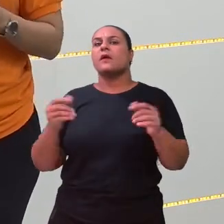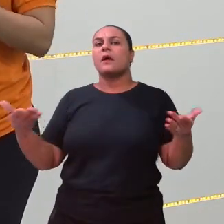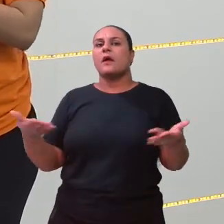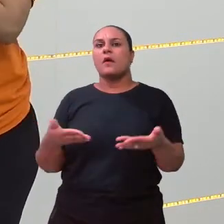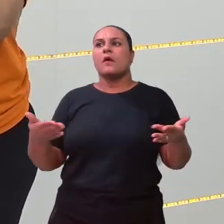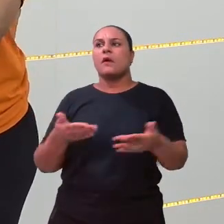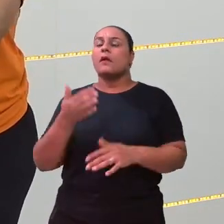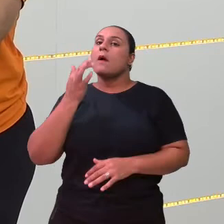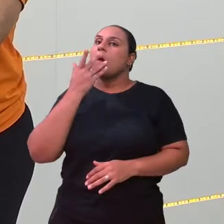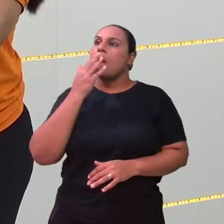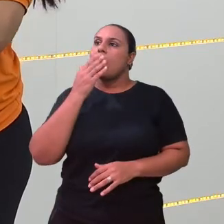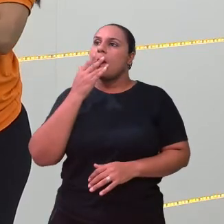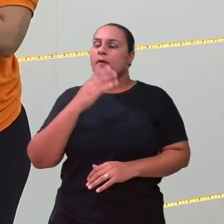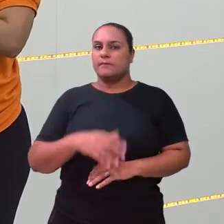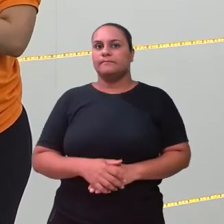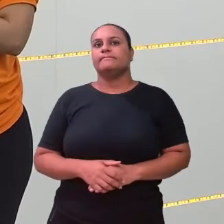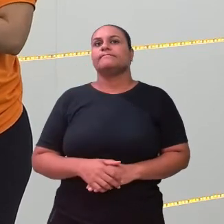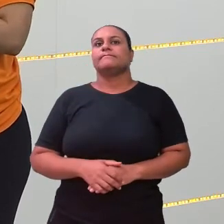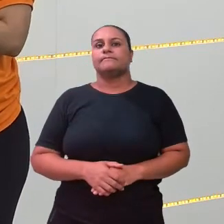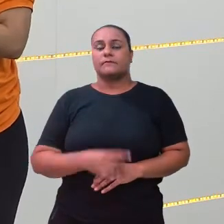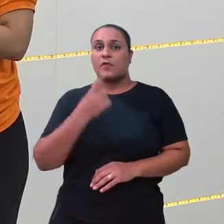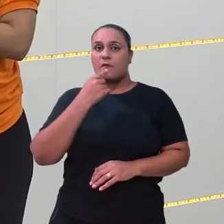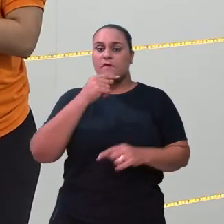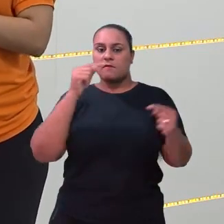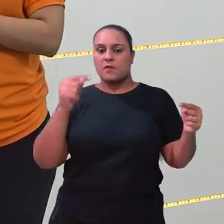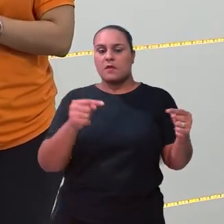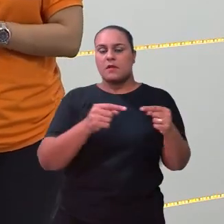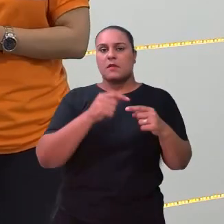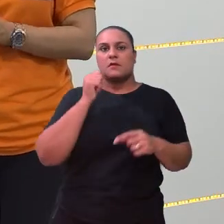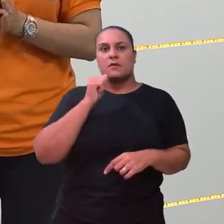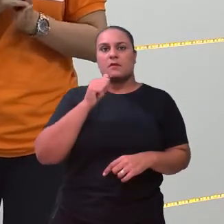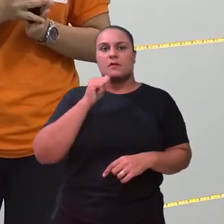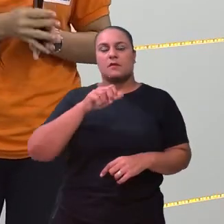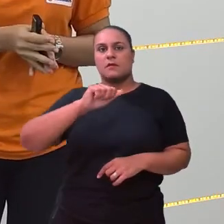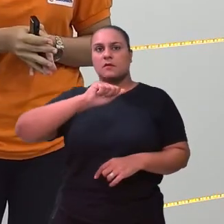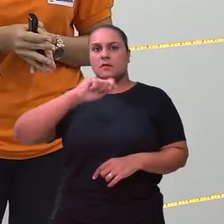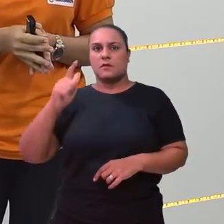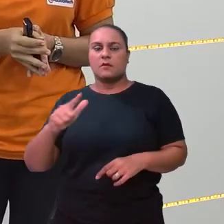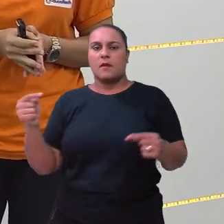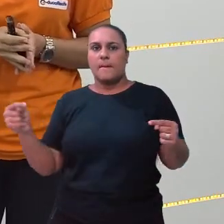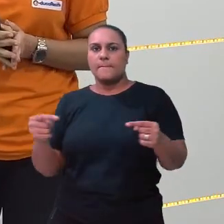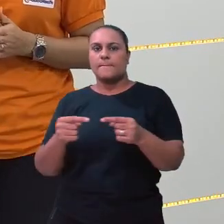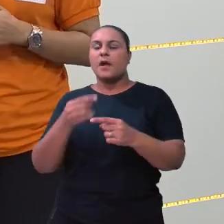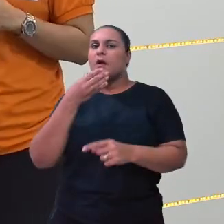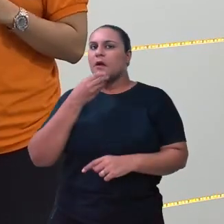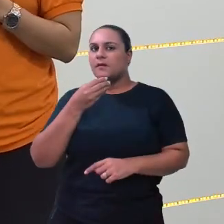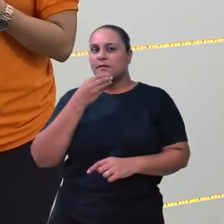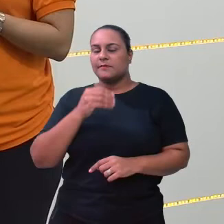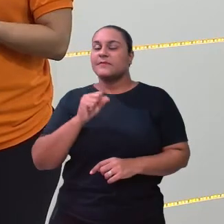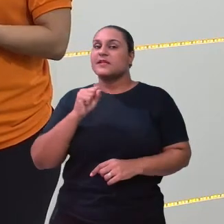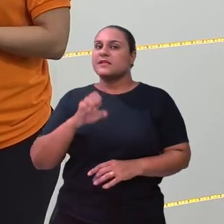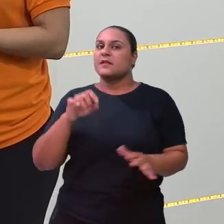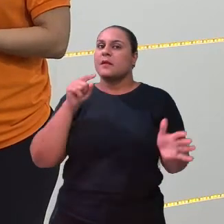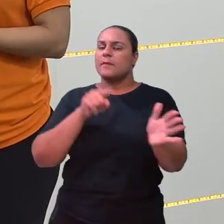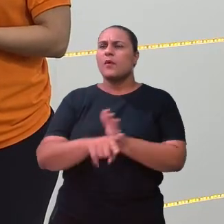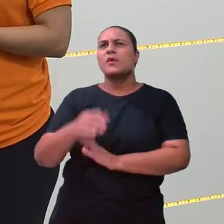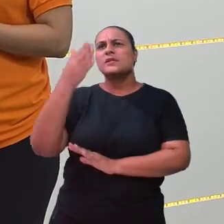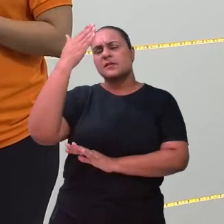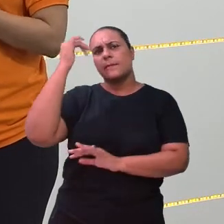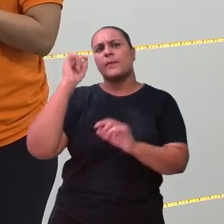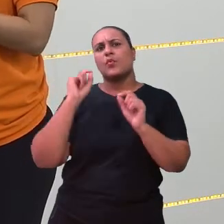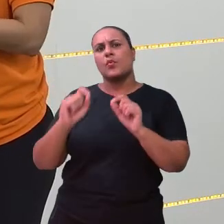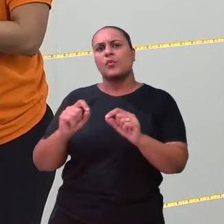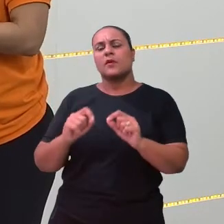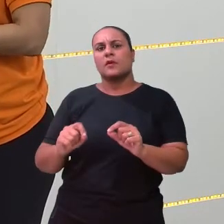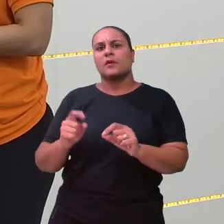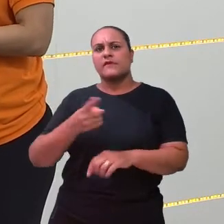cores. O vermelho está para a menina e o azul está para o menino. Se a pergunta é saber quem